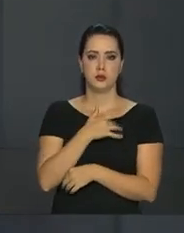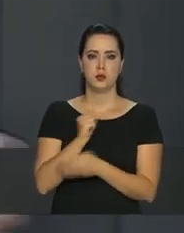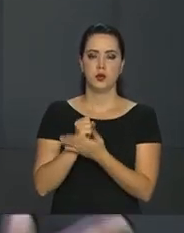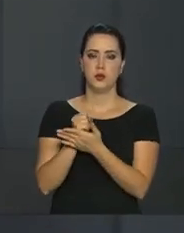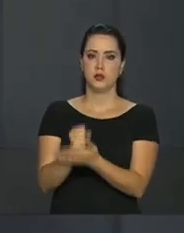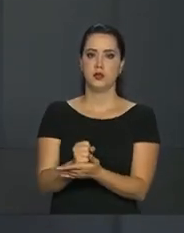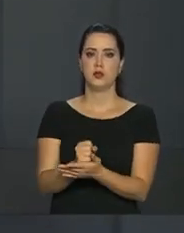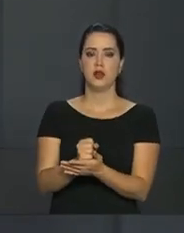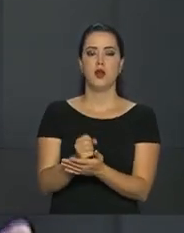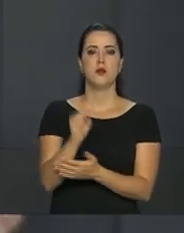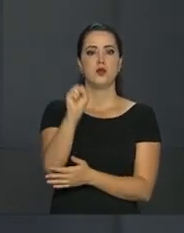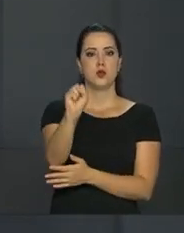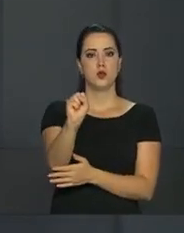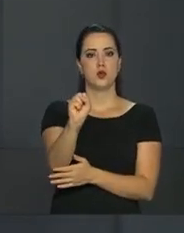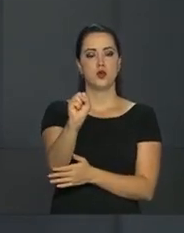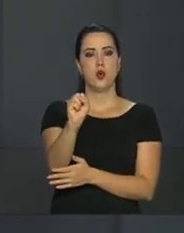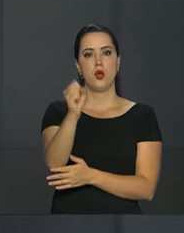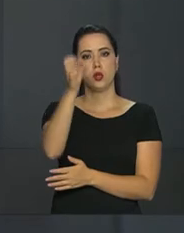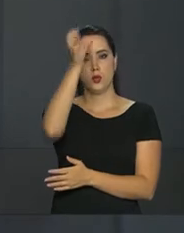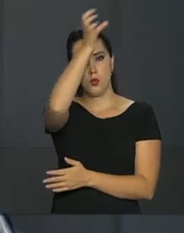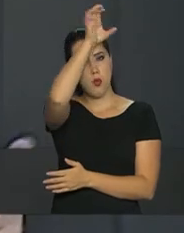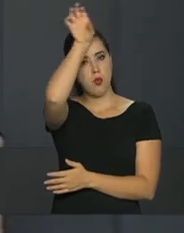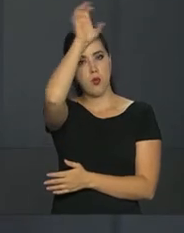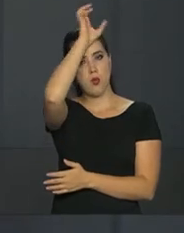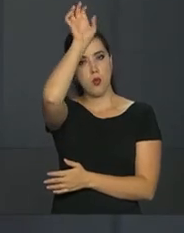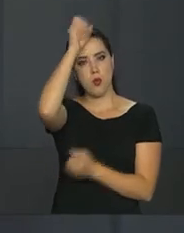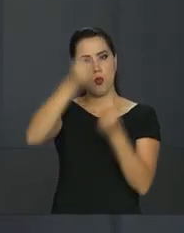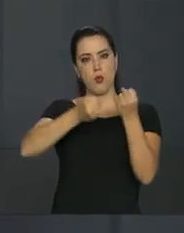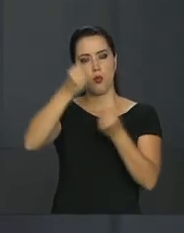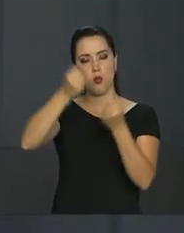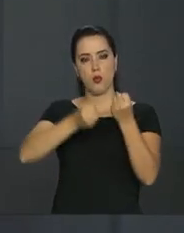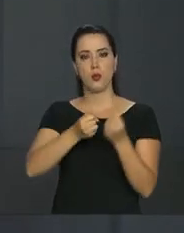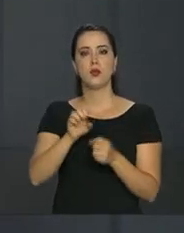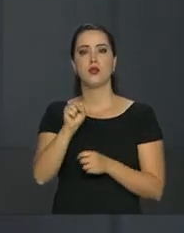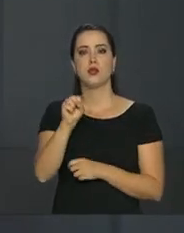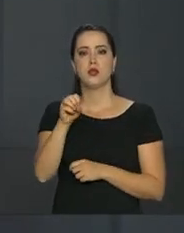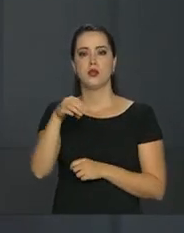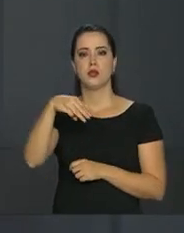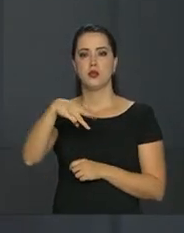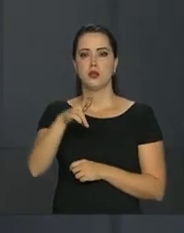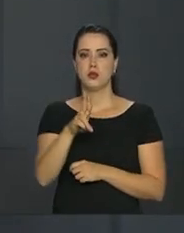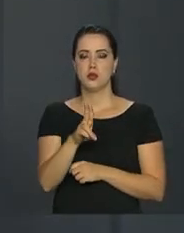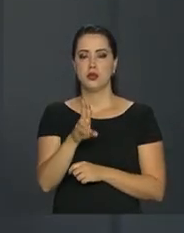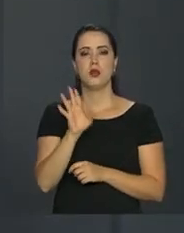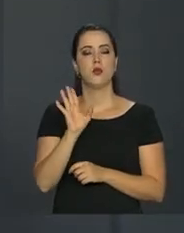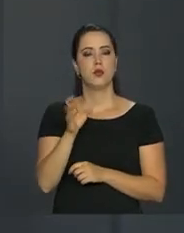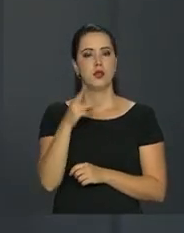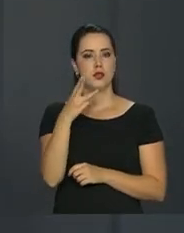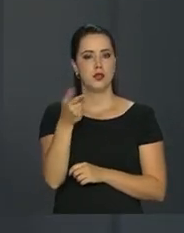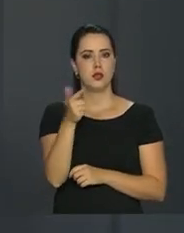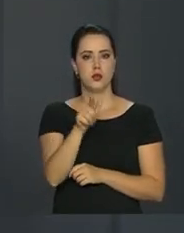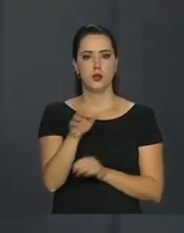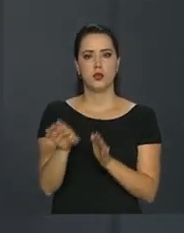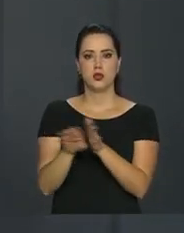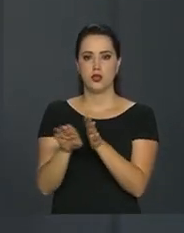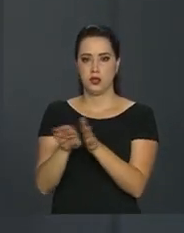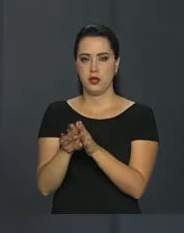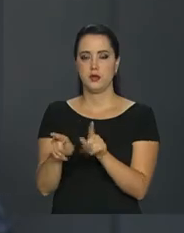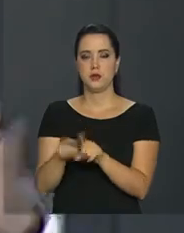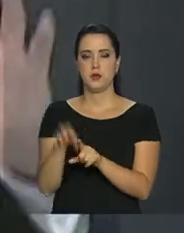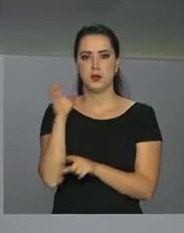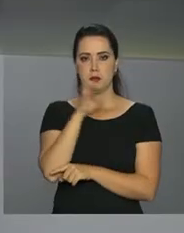oito ambulâncias do sambo e mais três chegaram é muito em breve sendo uma ou duas para pagar a